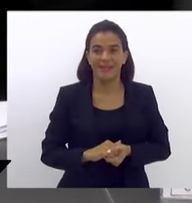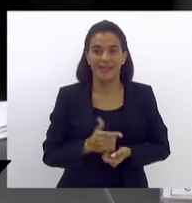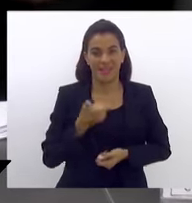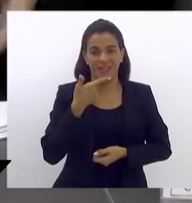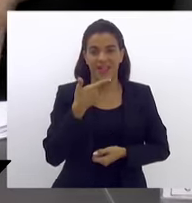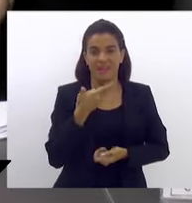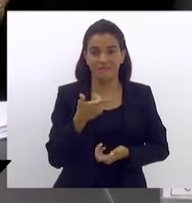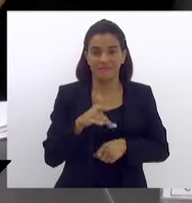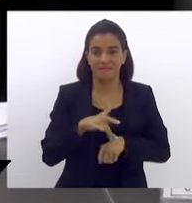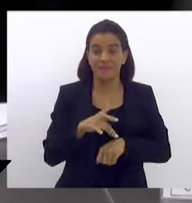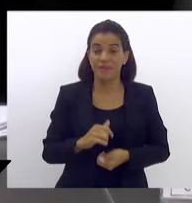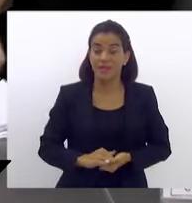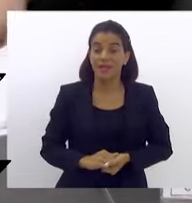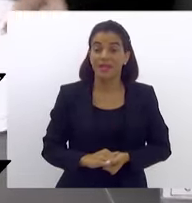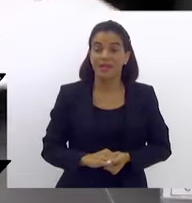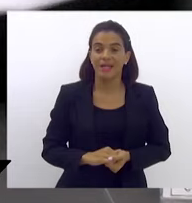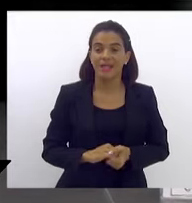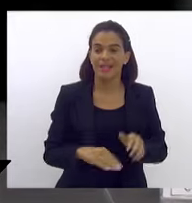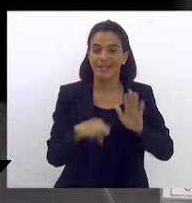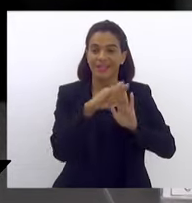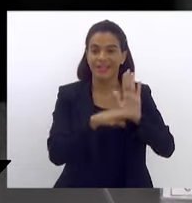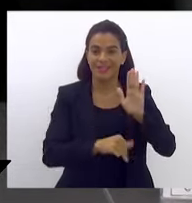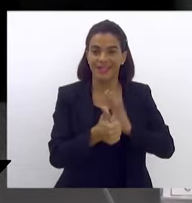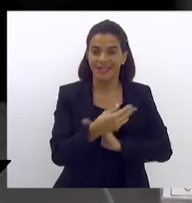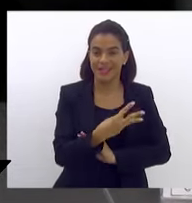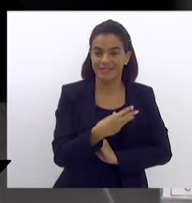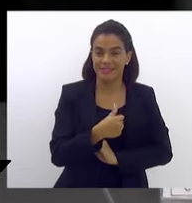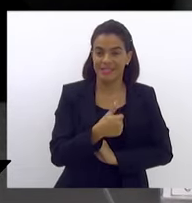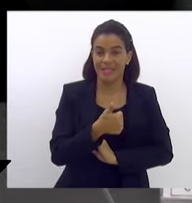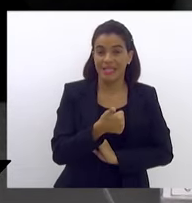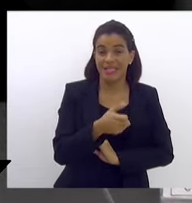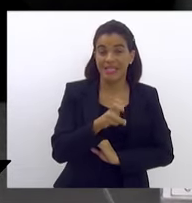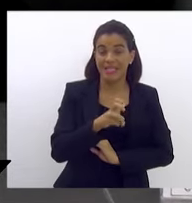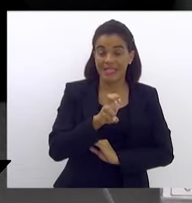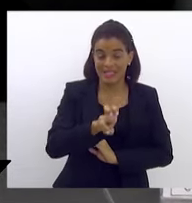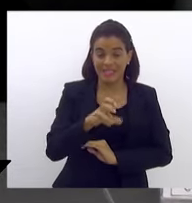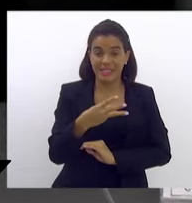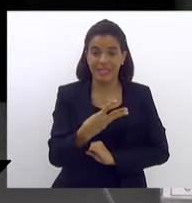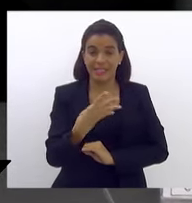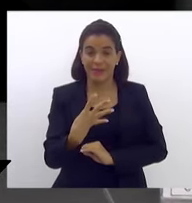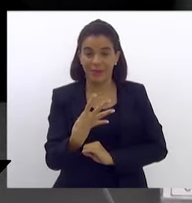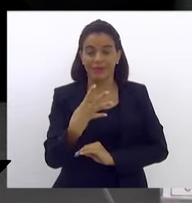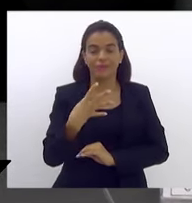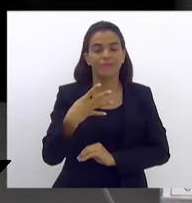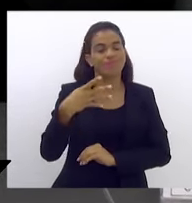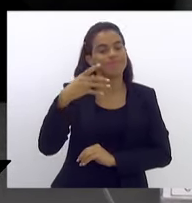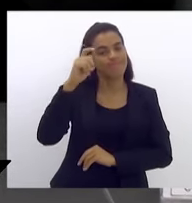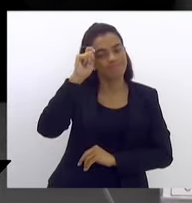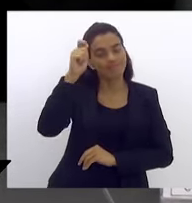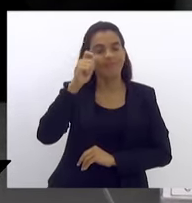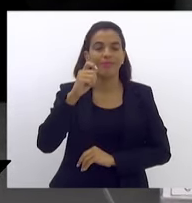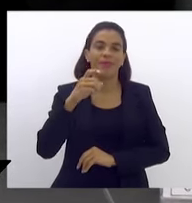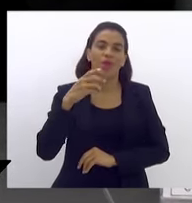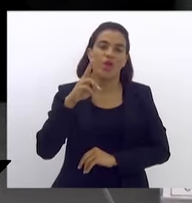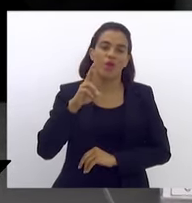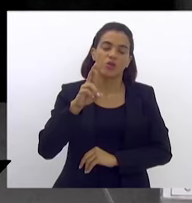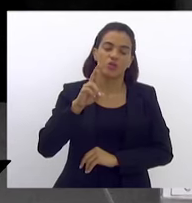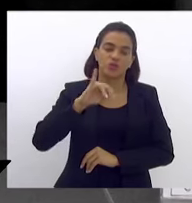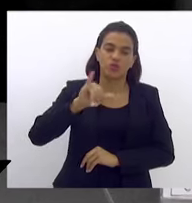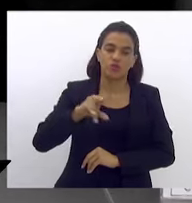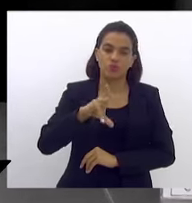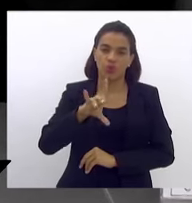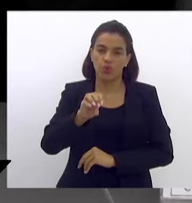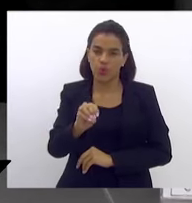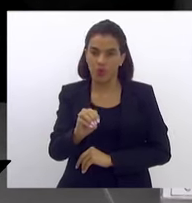min item 13 da pauta o PL 1534 de 23 autoria do deputado Júlio Rocha que dispõe sobre obrigatoriedade de